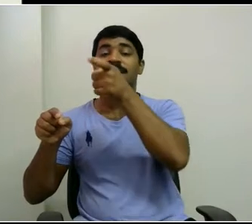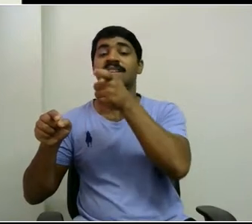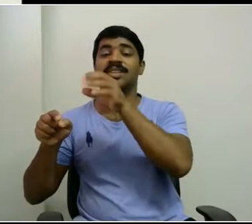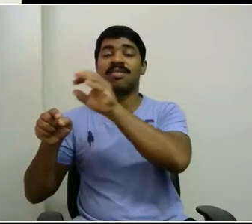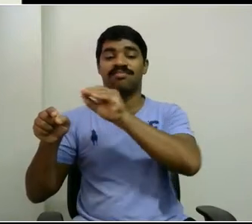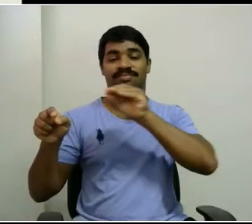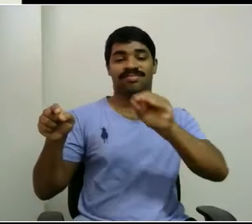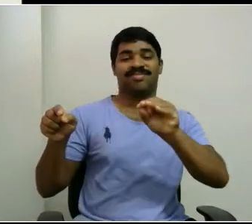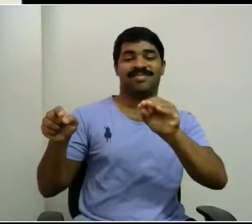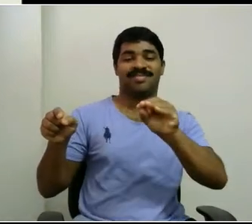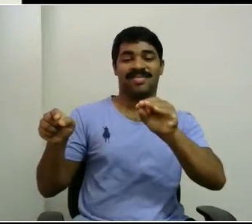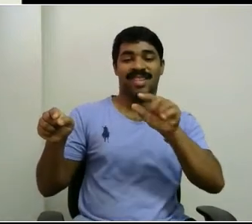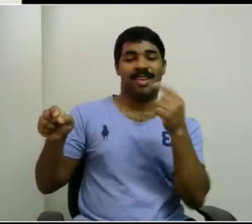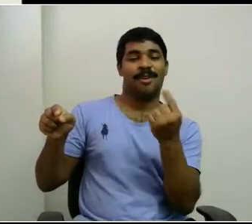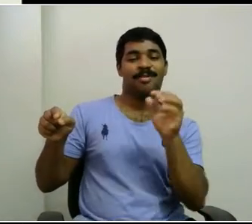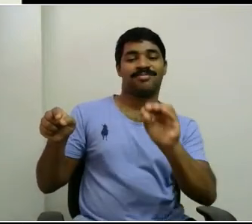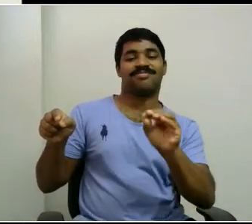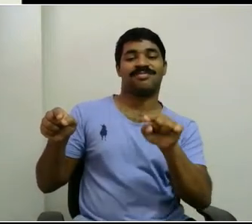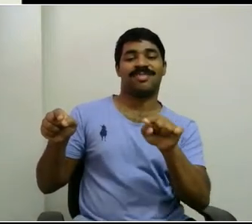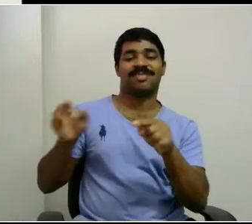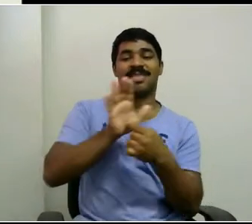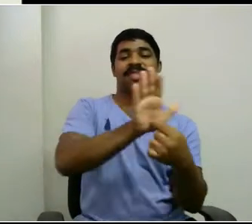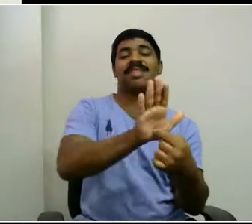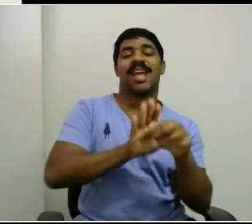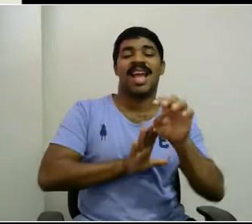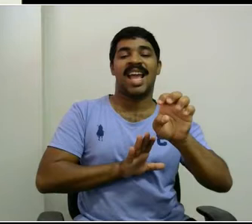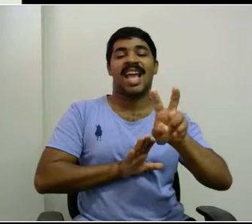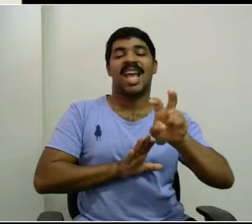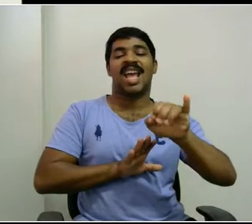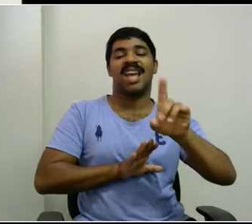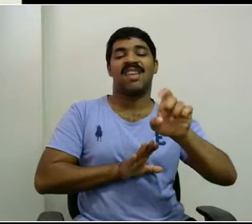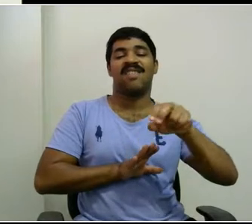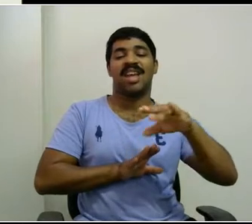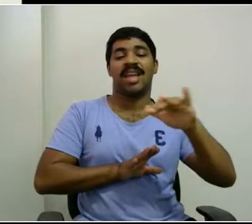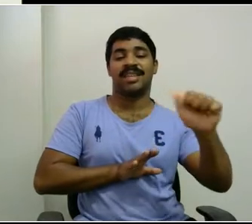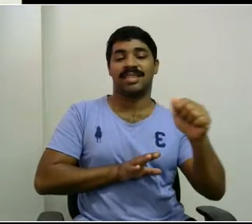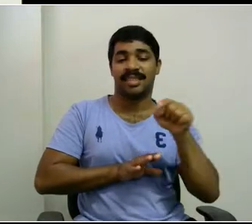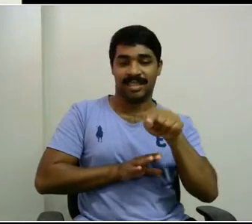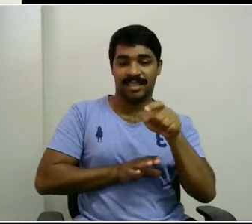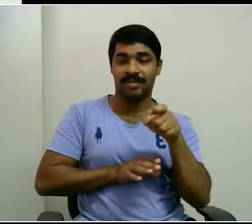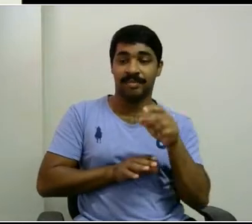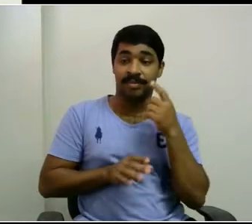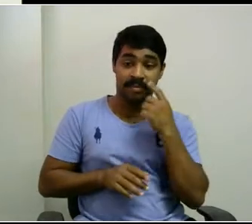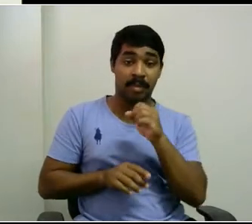aqui, ó, esse com esse e esse com esse, vai